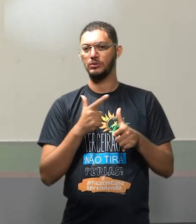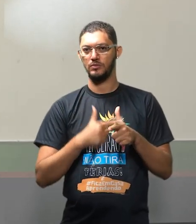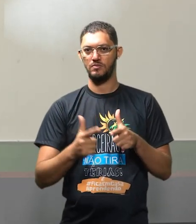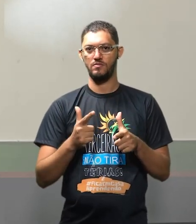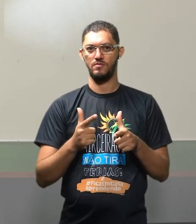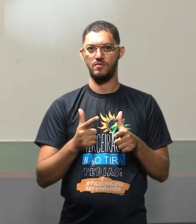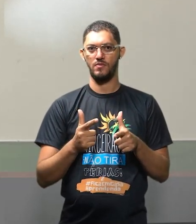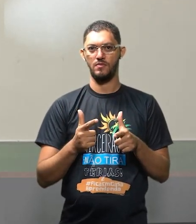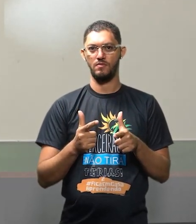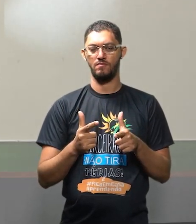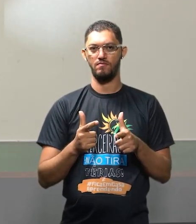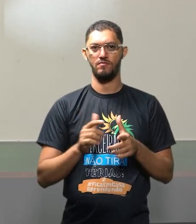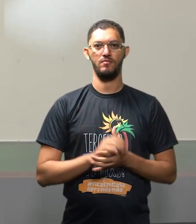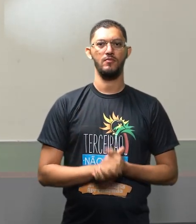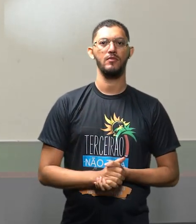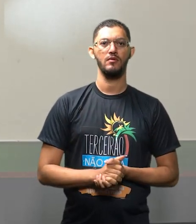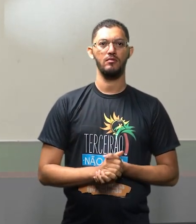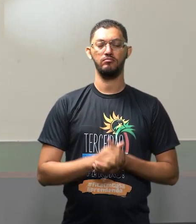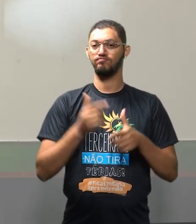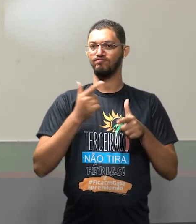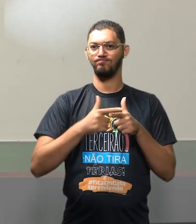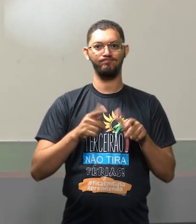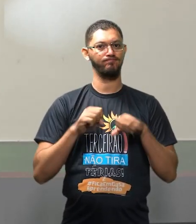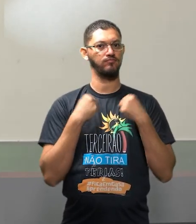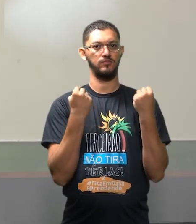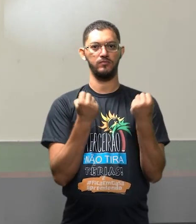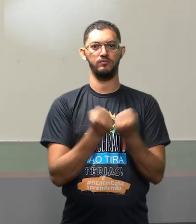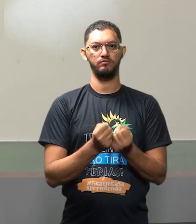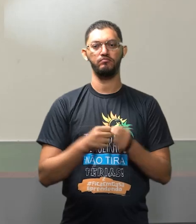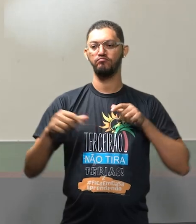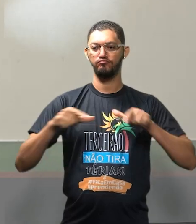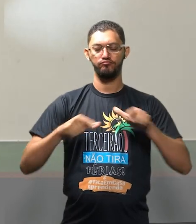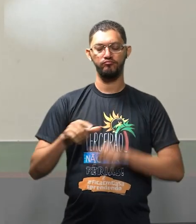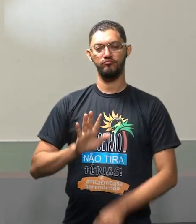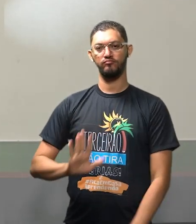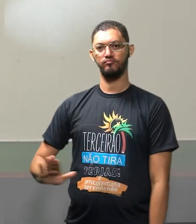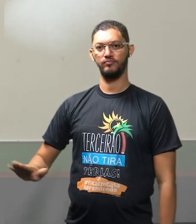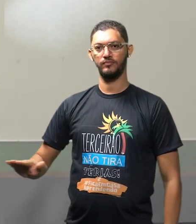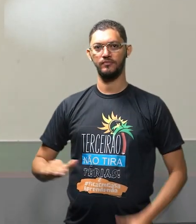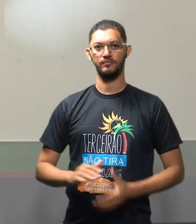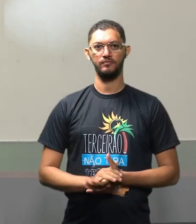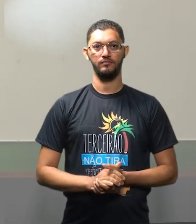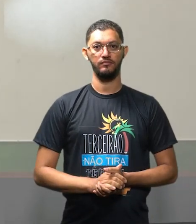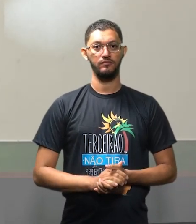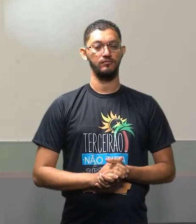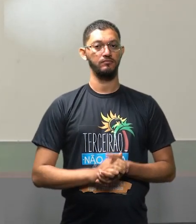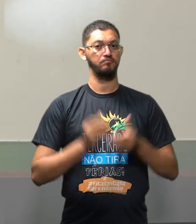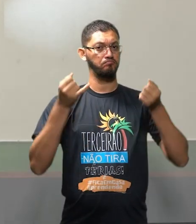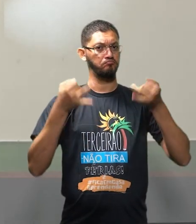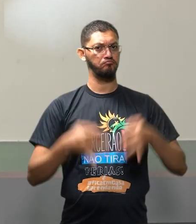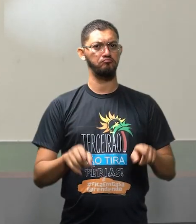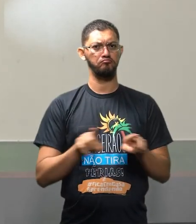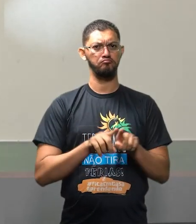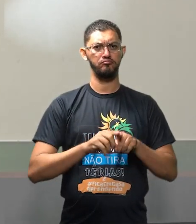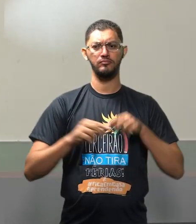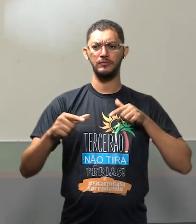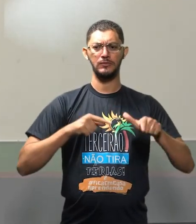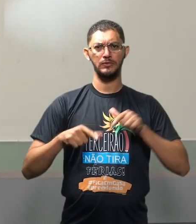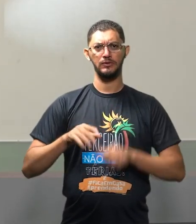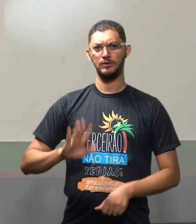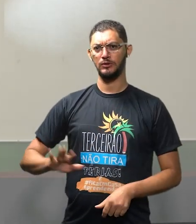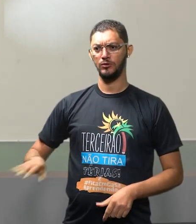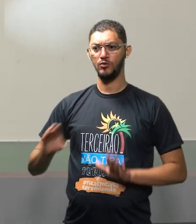problemática, a essa mazela, a esse problema social que é o trabalho infantil. Falamos então sobre o trabalho infantil